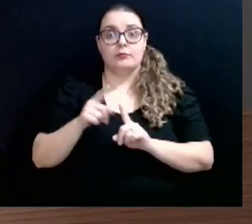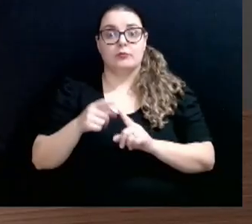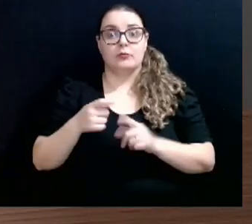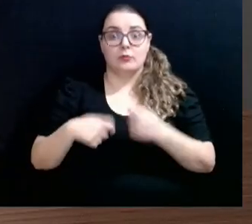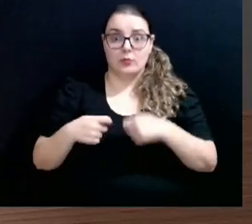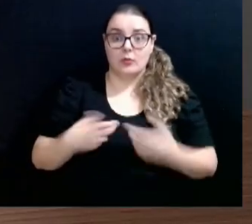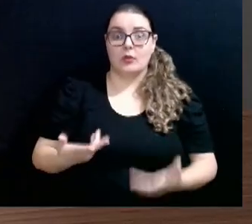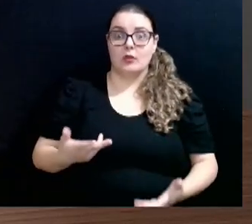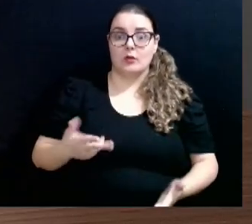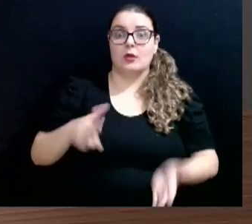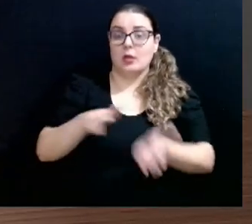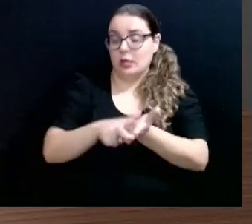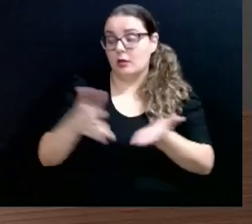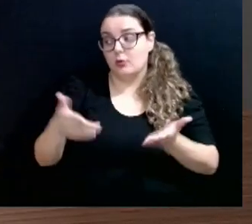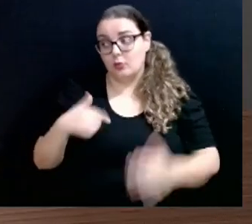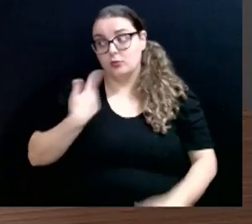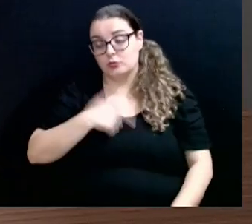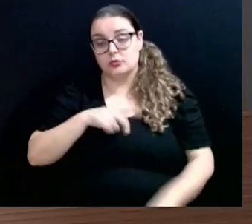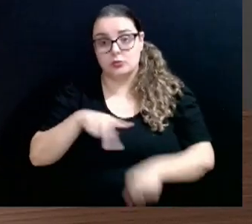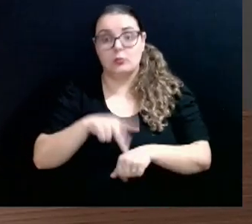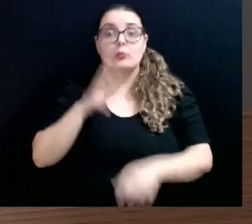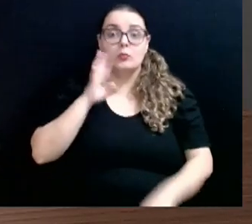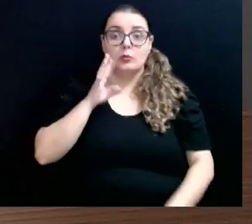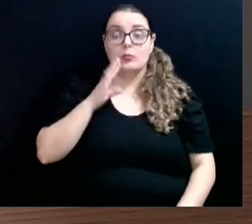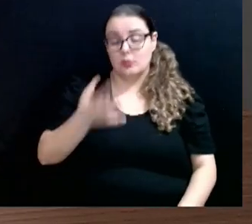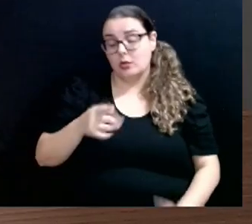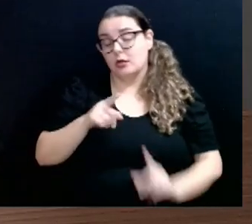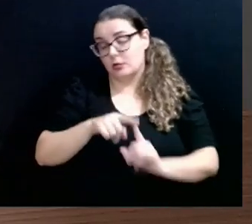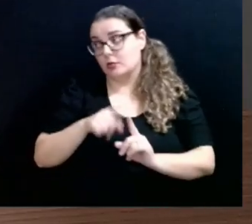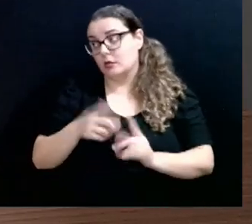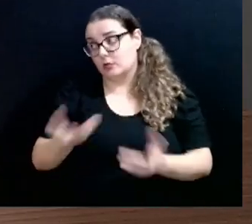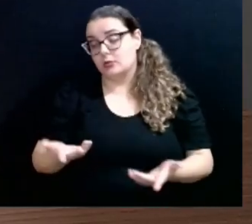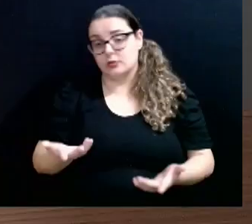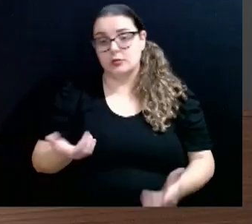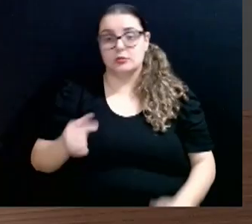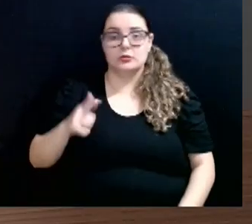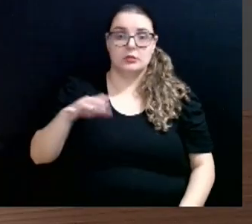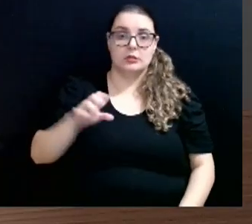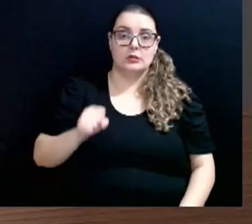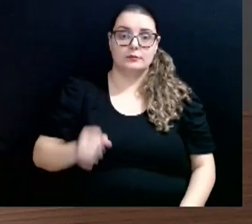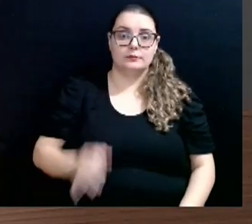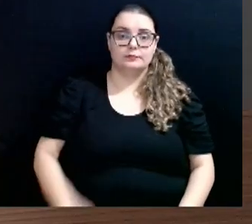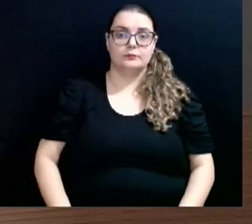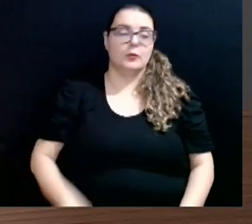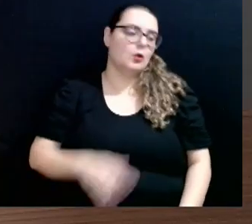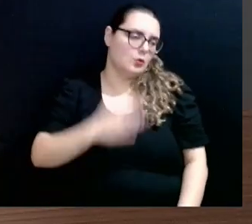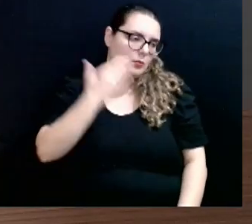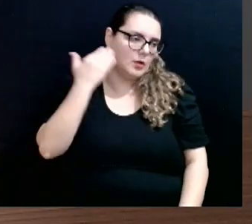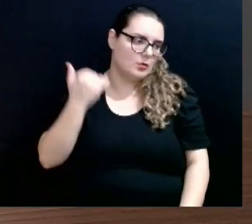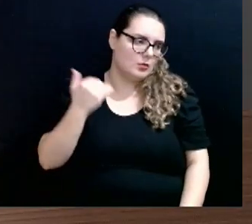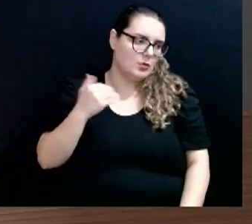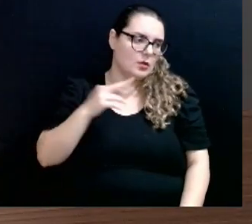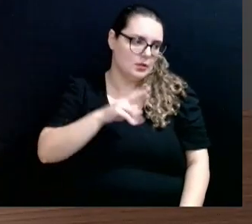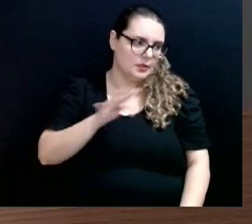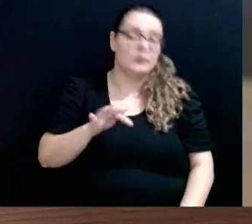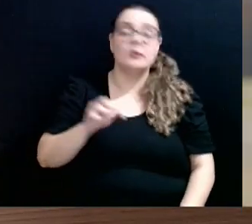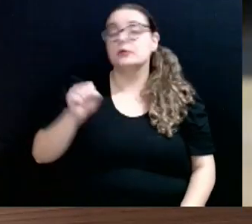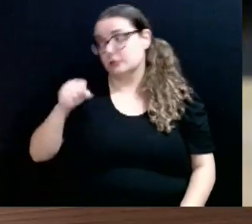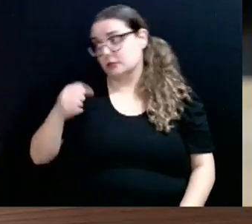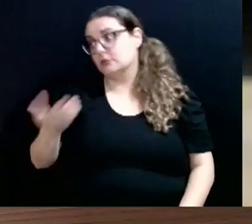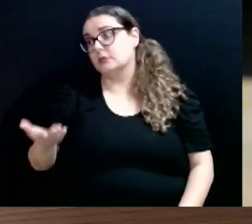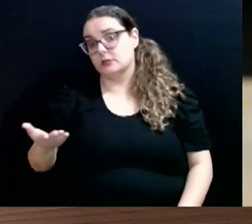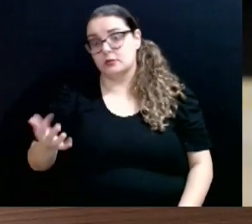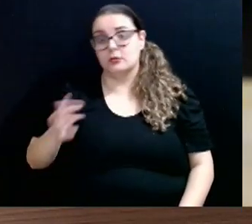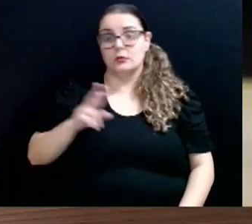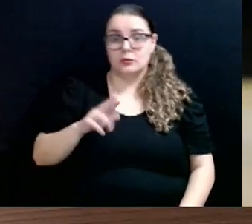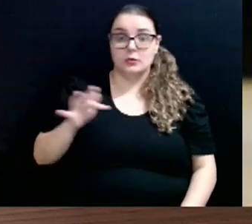hoje no nosso país. Muito bacana esse tipo de leilões. O mais conhecido é da Receita Federal, né? Isso. O da Receita Federal é